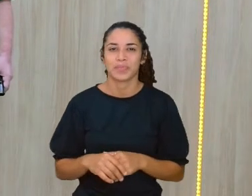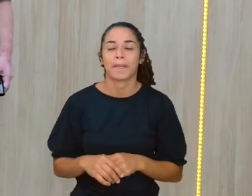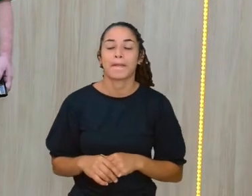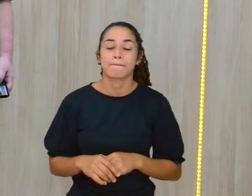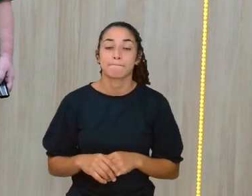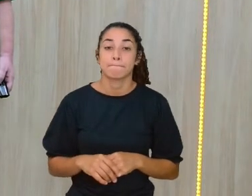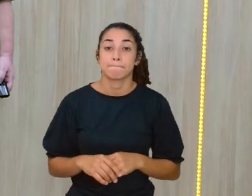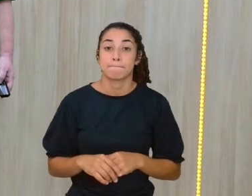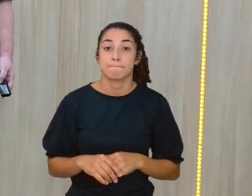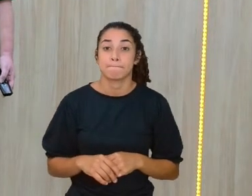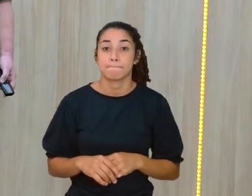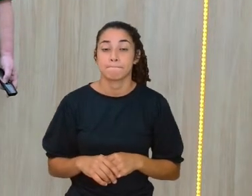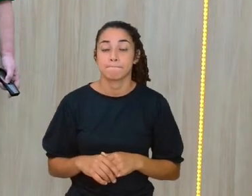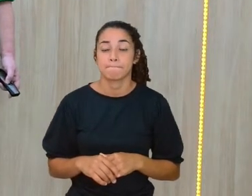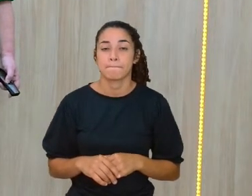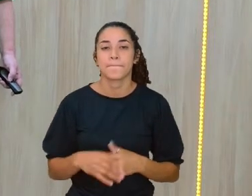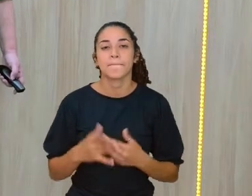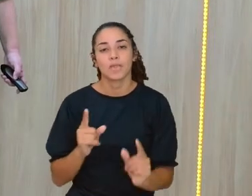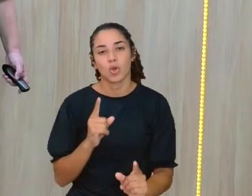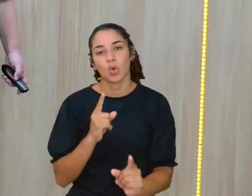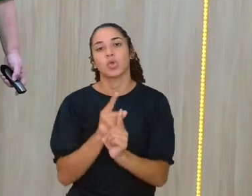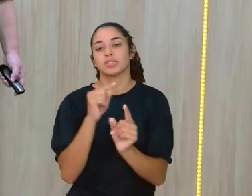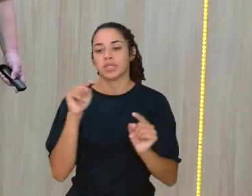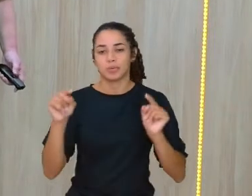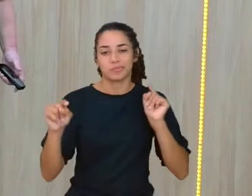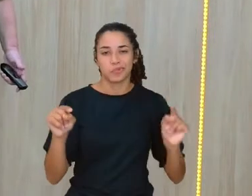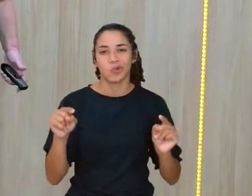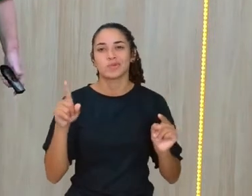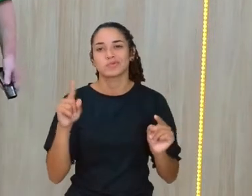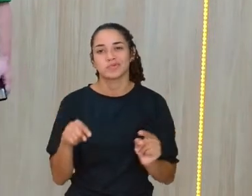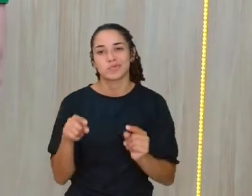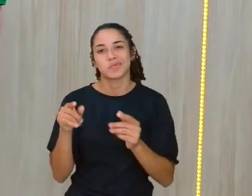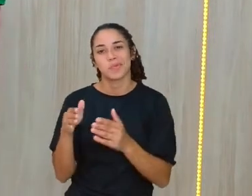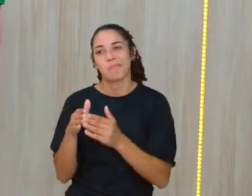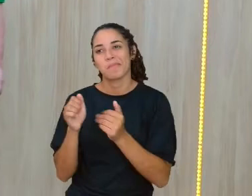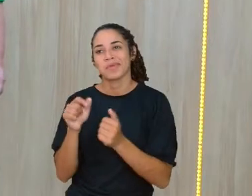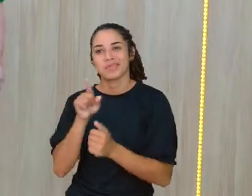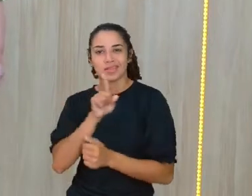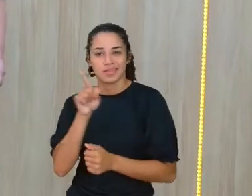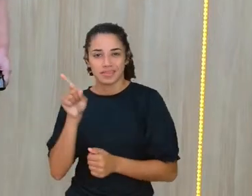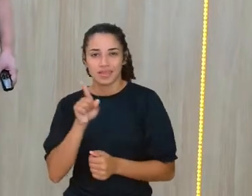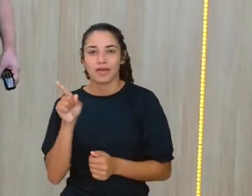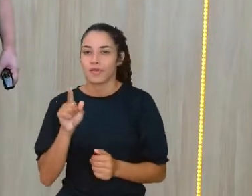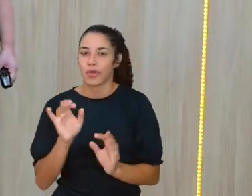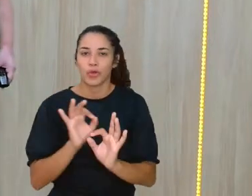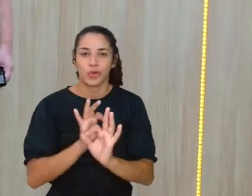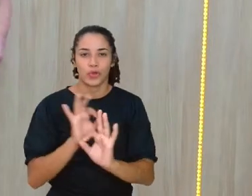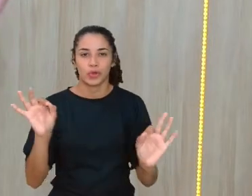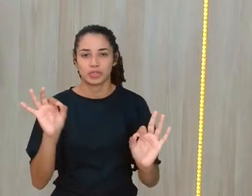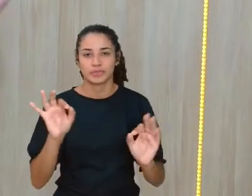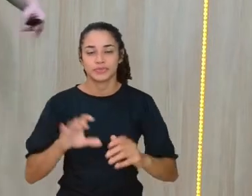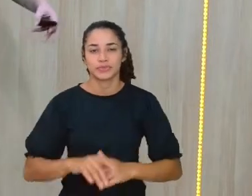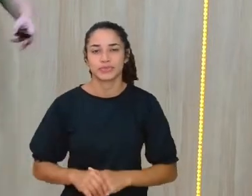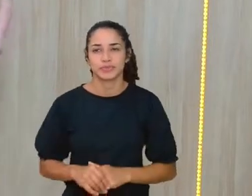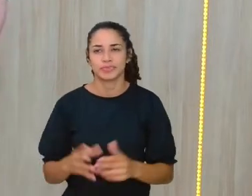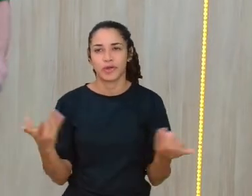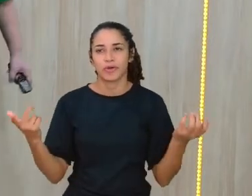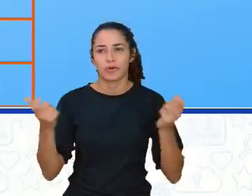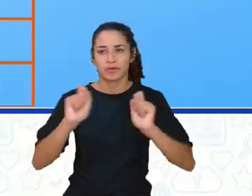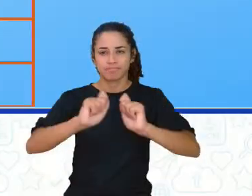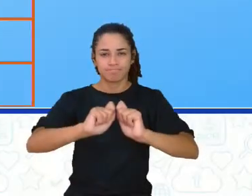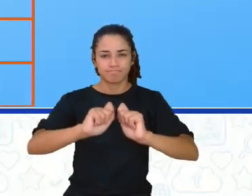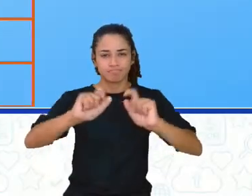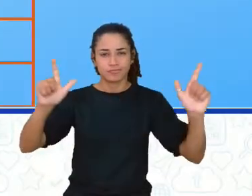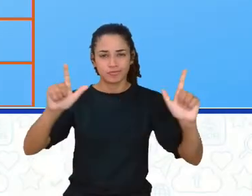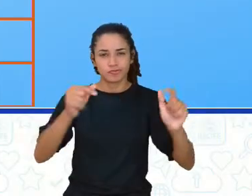Y. Achei meus pontos, que era o pedido deles. Ótimo. E aí, dá um zoom que eles